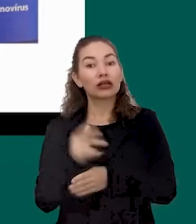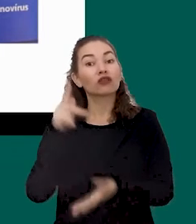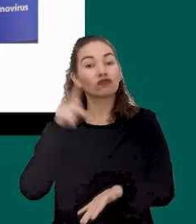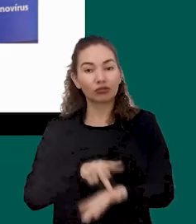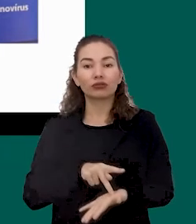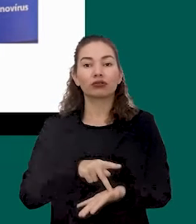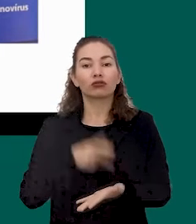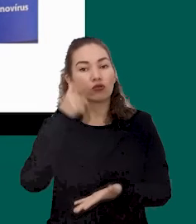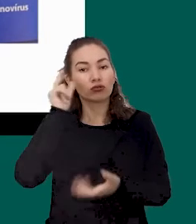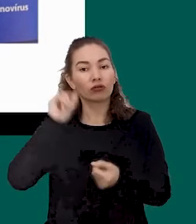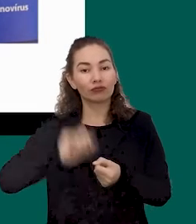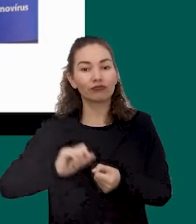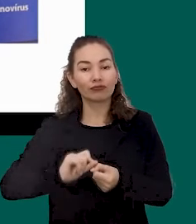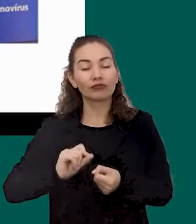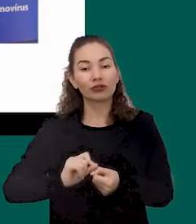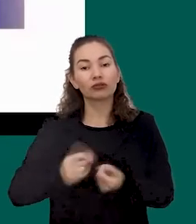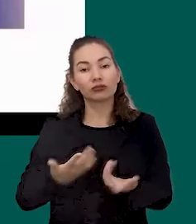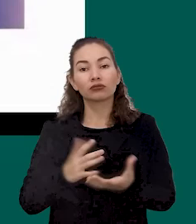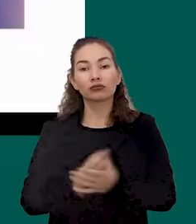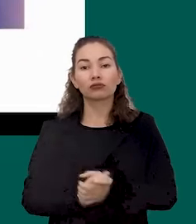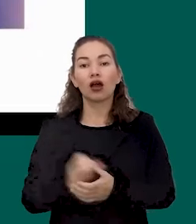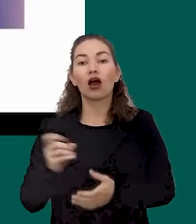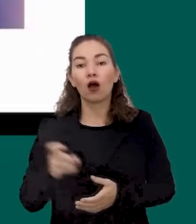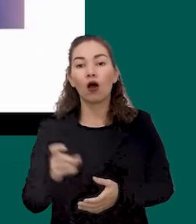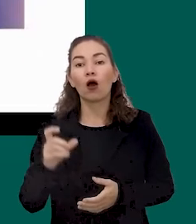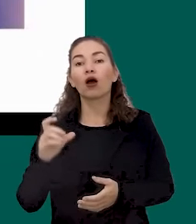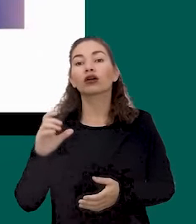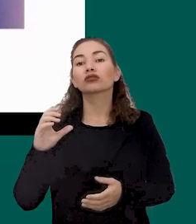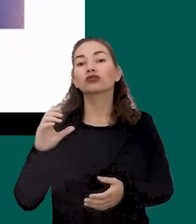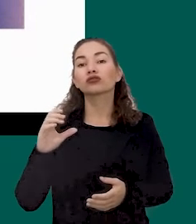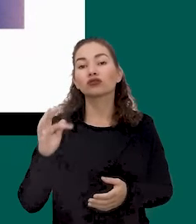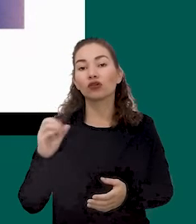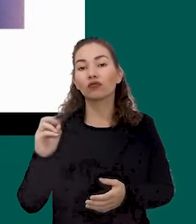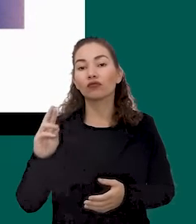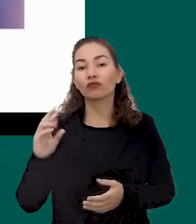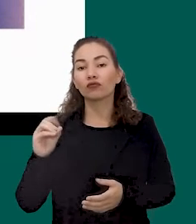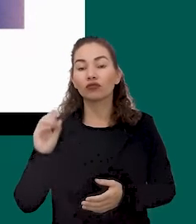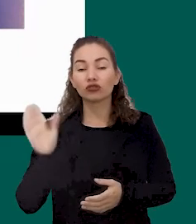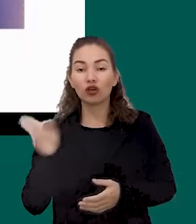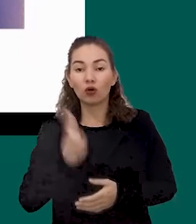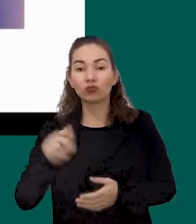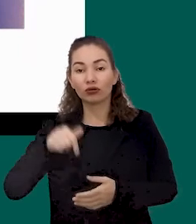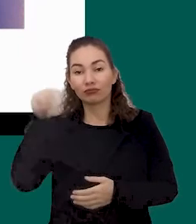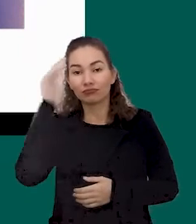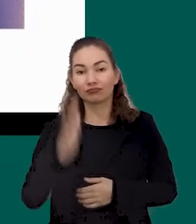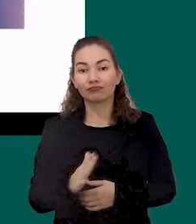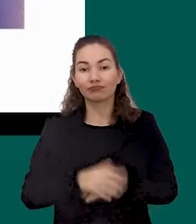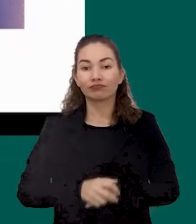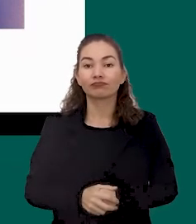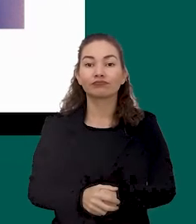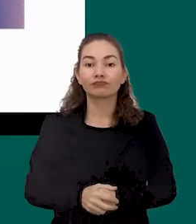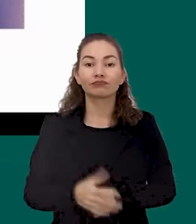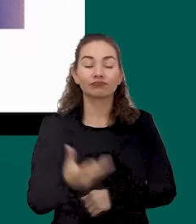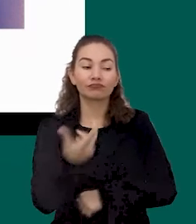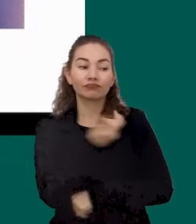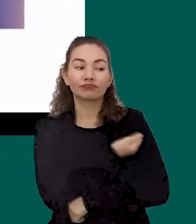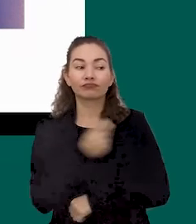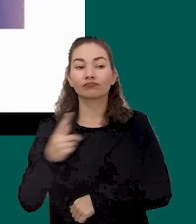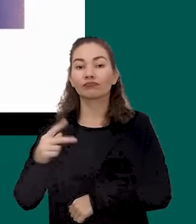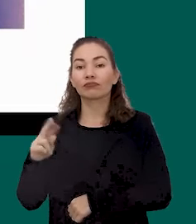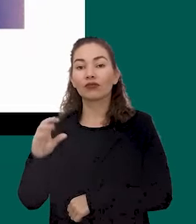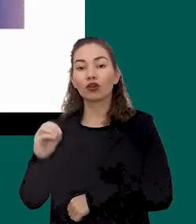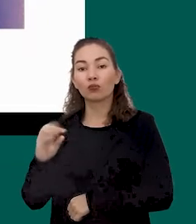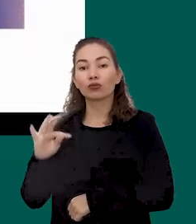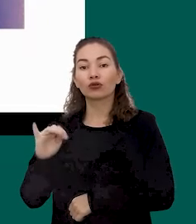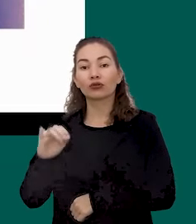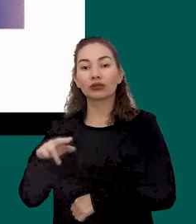tá? Acabou virando realidade, né? A vacina de Oxford já é aprovada para uso no Brasil. Vacina de proteína, tá? Então